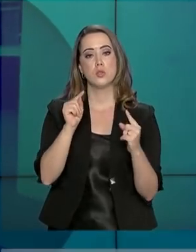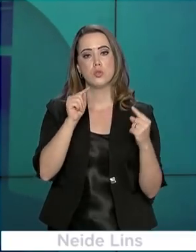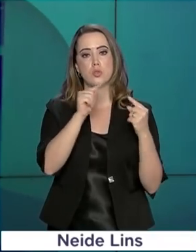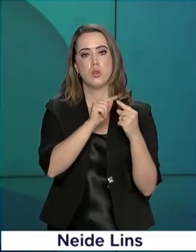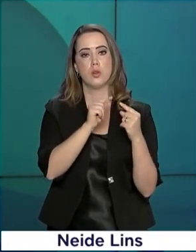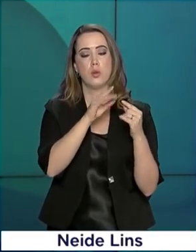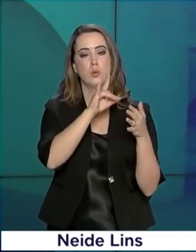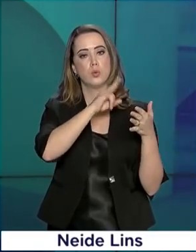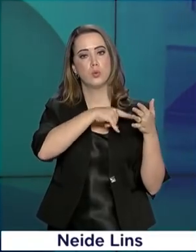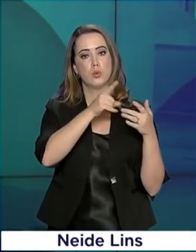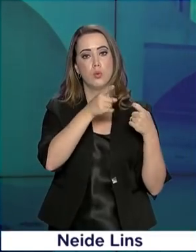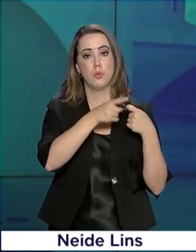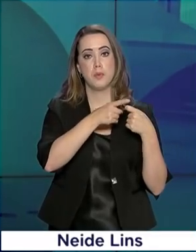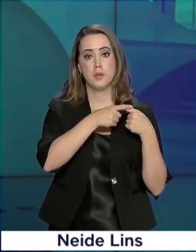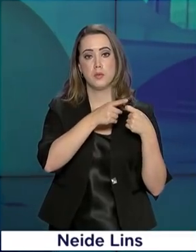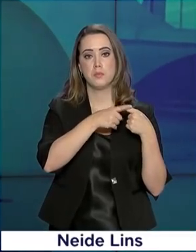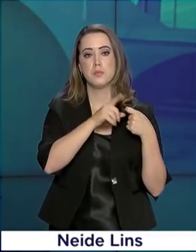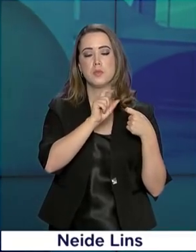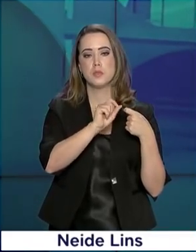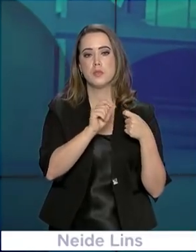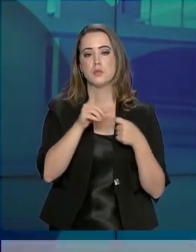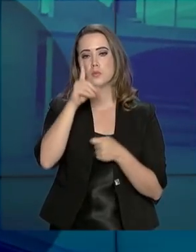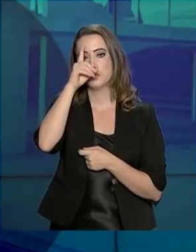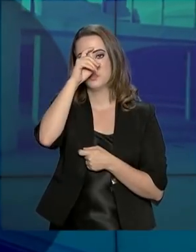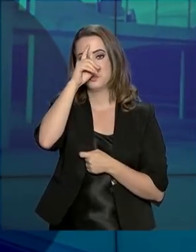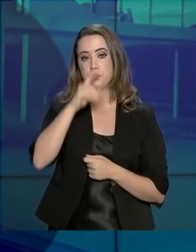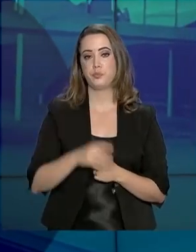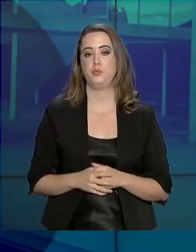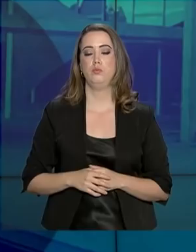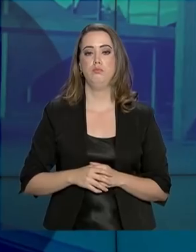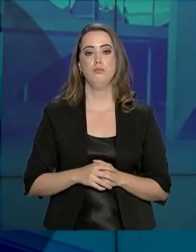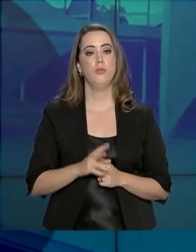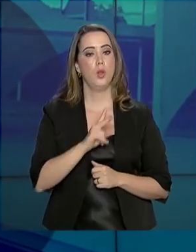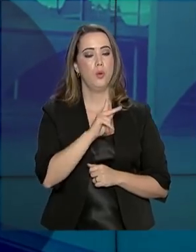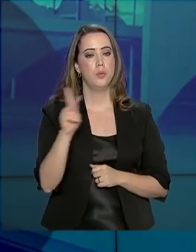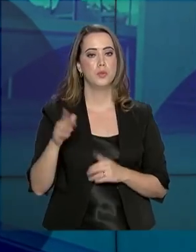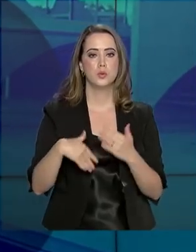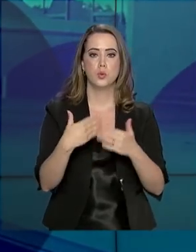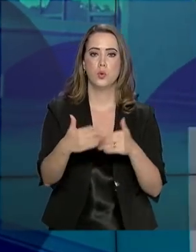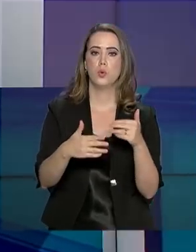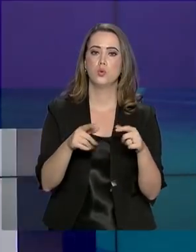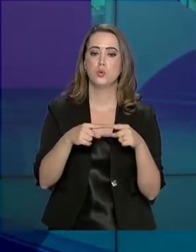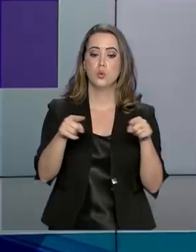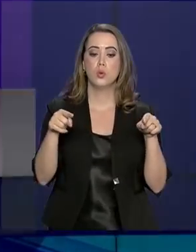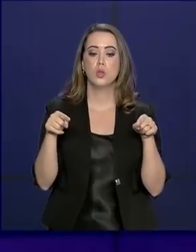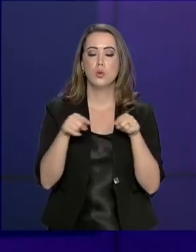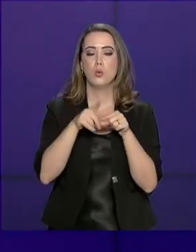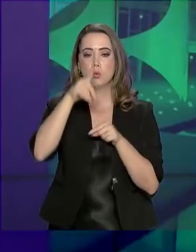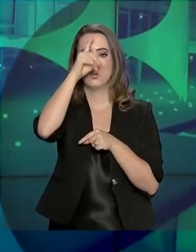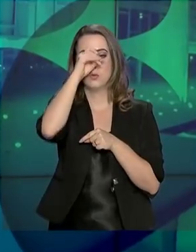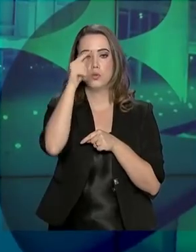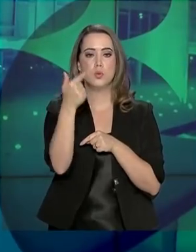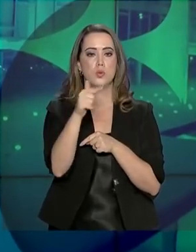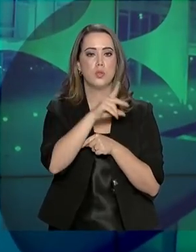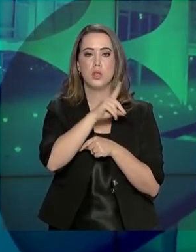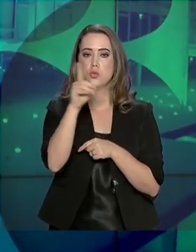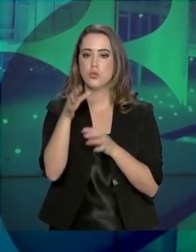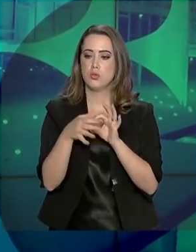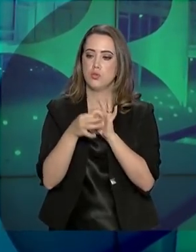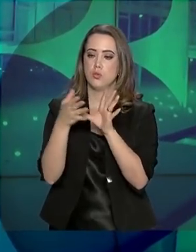de acordo com o boletim médico do hospital Albert Einstein o presidente segue internado e ainda sem previsão